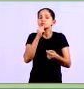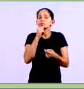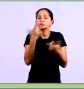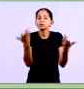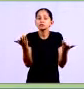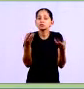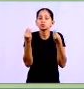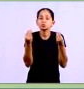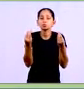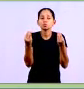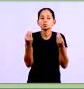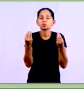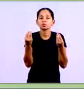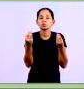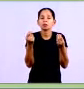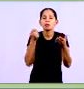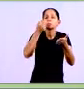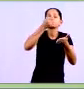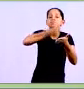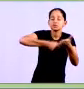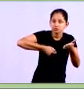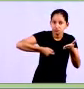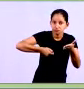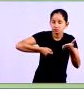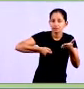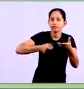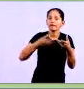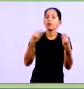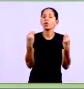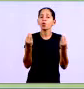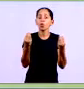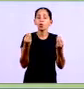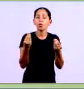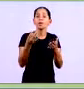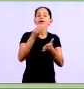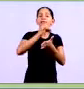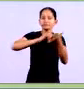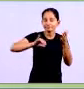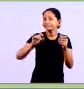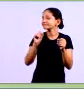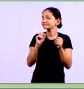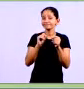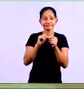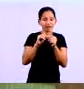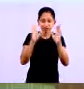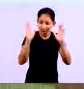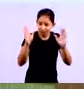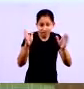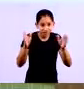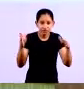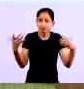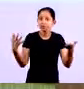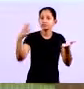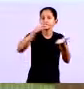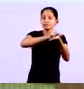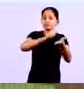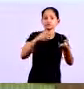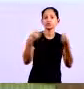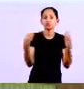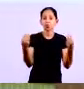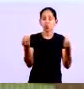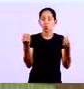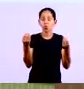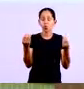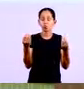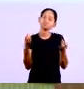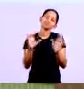por ele, você é obrigado a ele. O arbitrado é feito pela fiscalização, quando a fiscalização coloca a mão dela, né? O governo coloca a